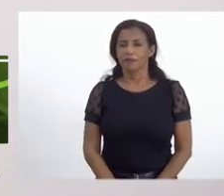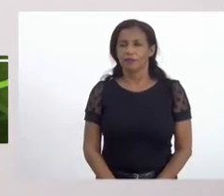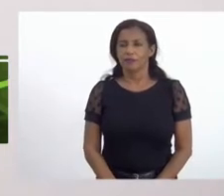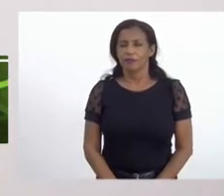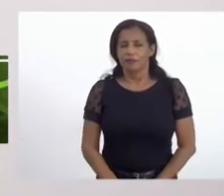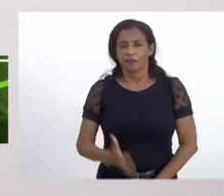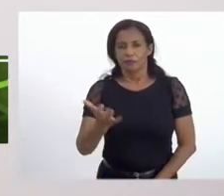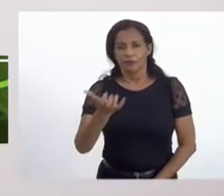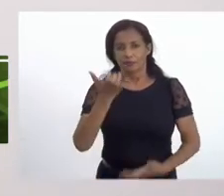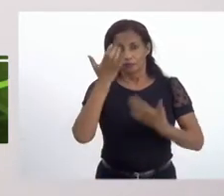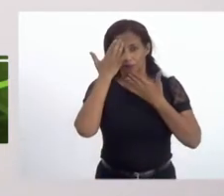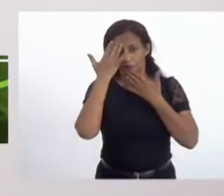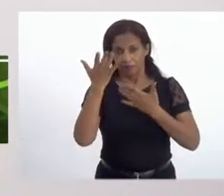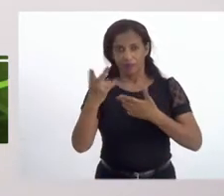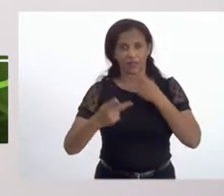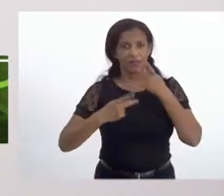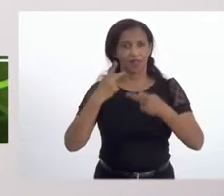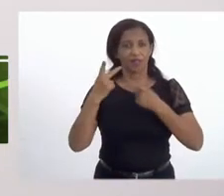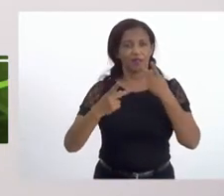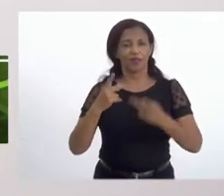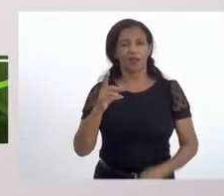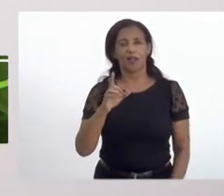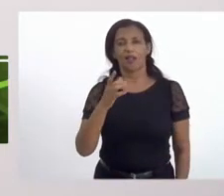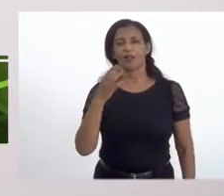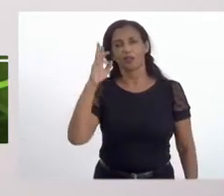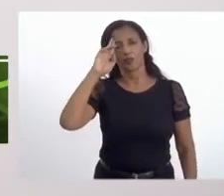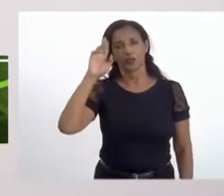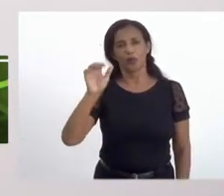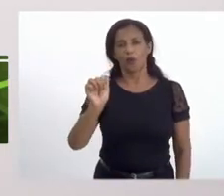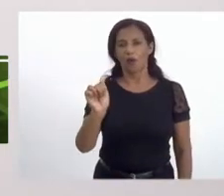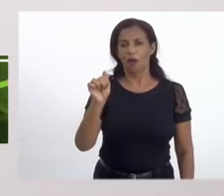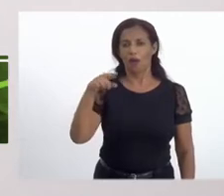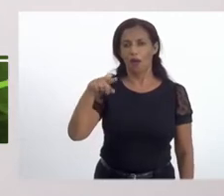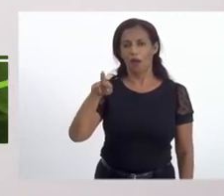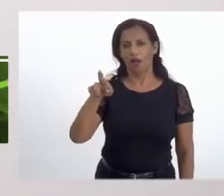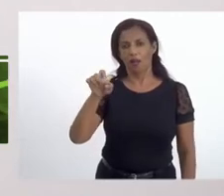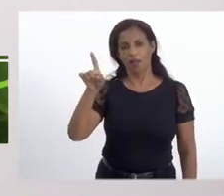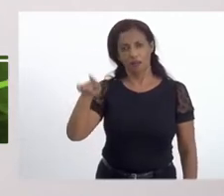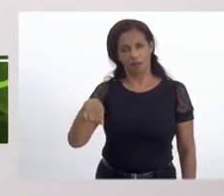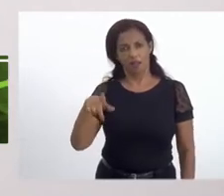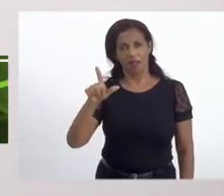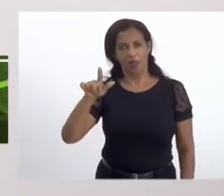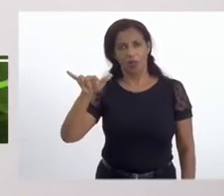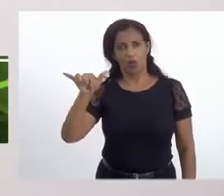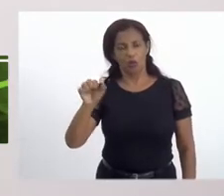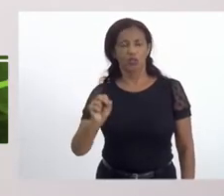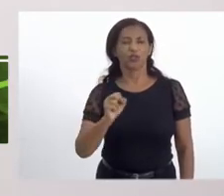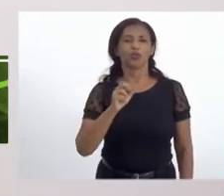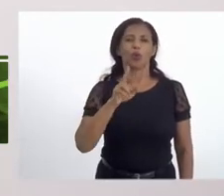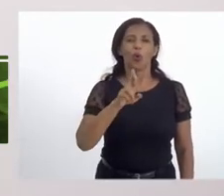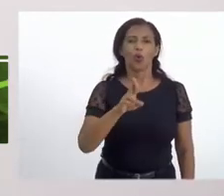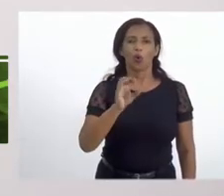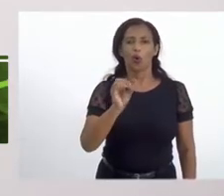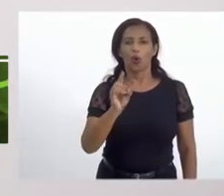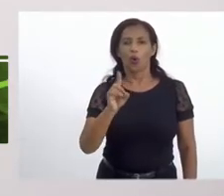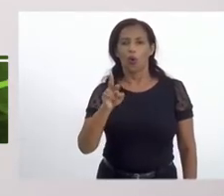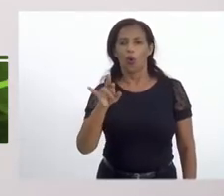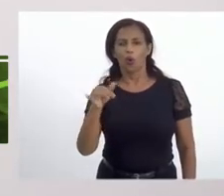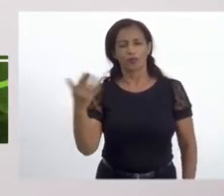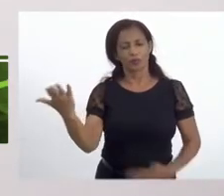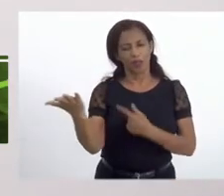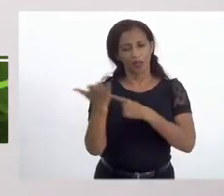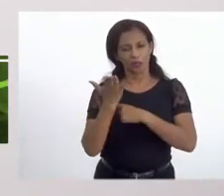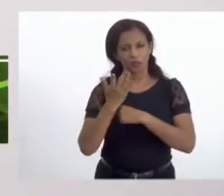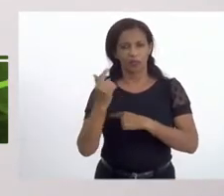Quero agradecer as colocações do senhor André Luiz, quero agradecer as colocações do Rodrigo, que tem nos ajudado aqui